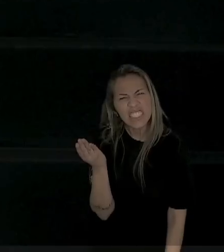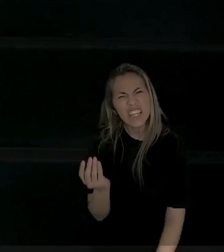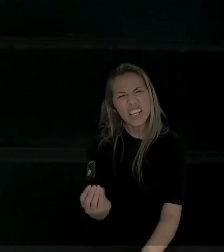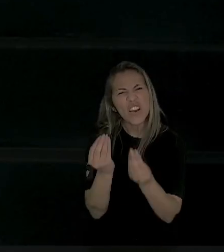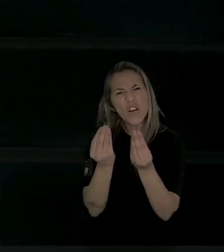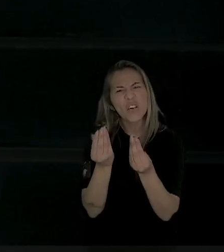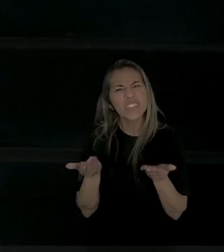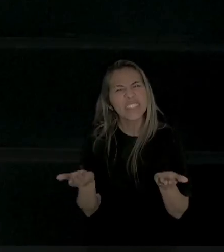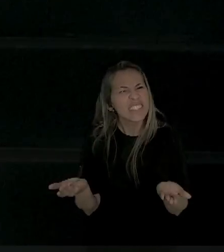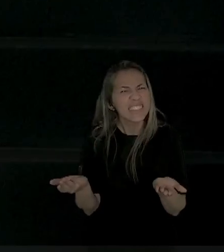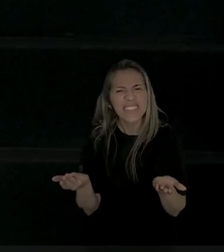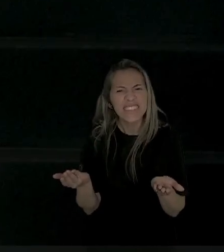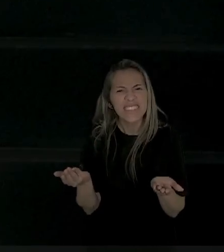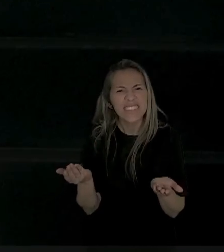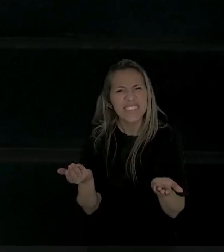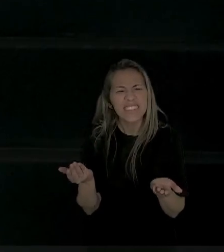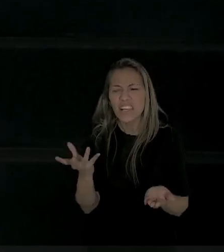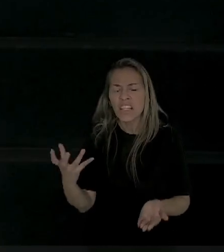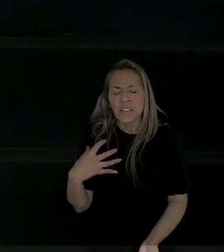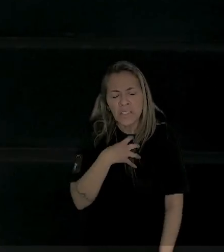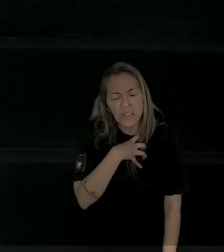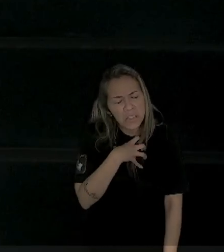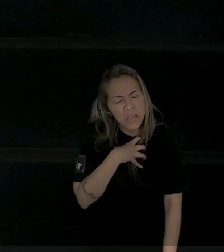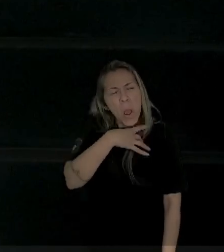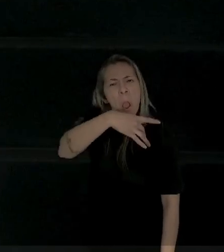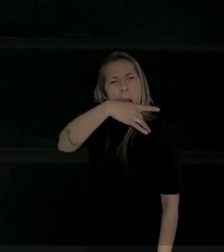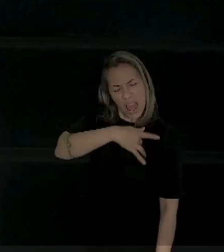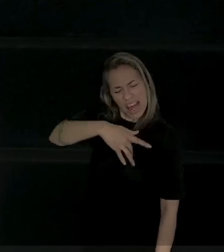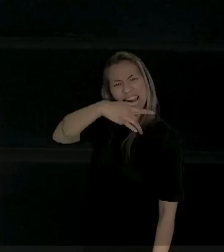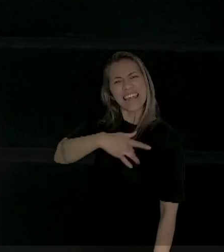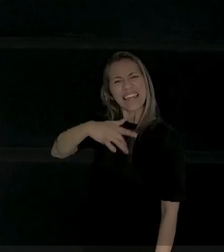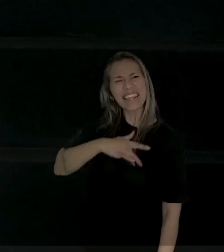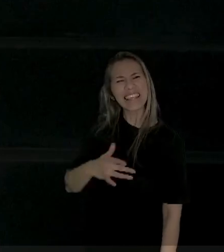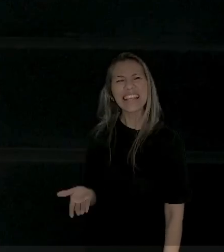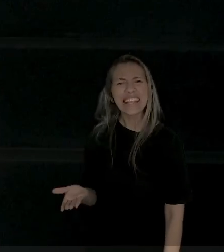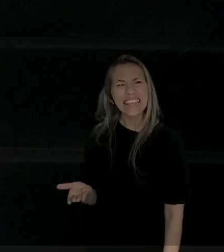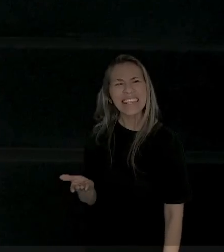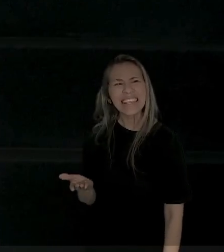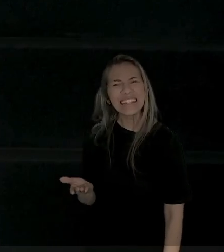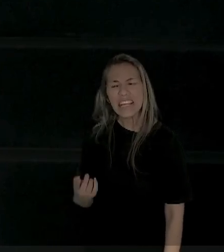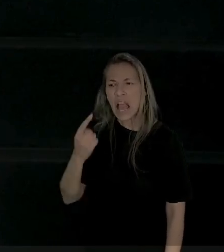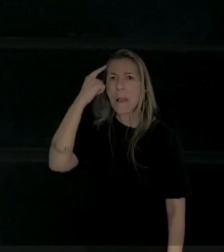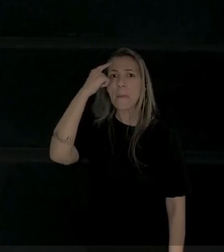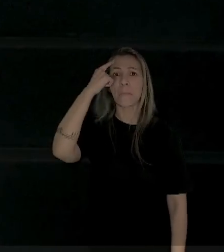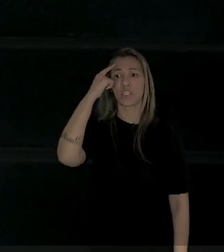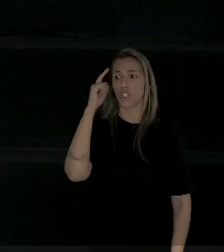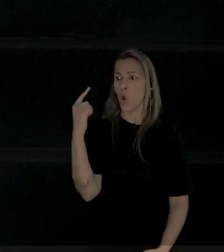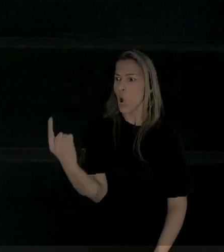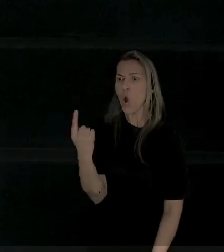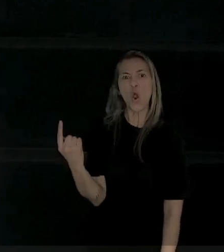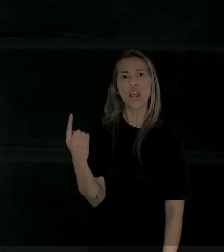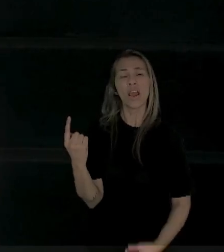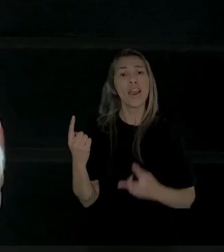desgraça da autopiedade, essa desgraça que é achar que a vida gira em torno de